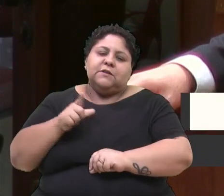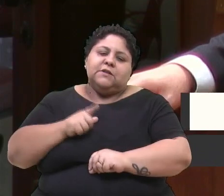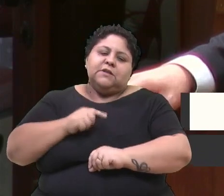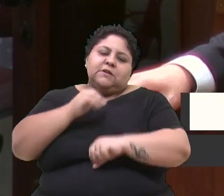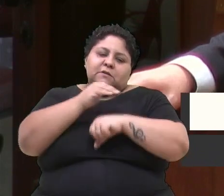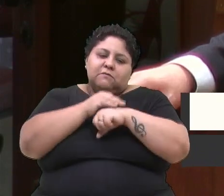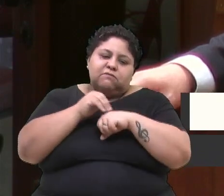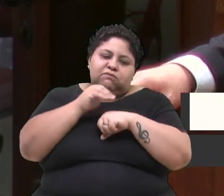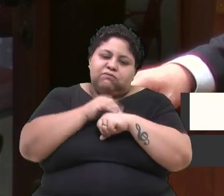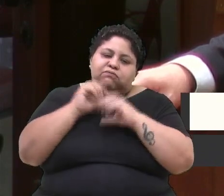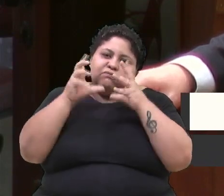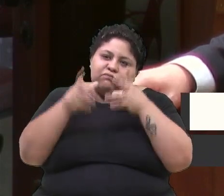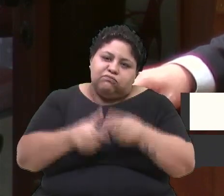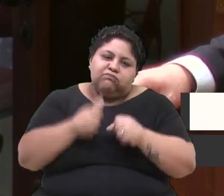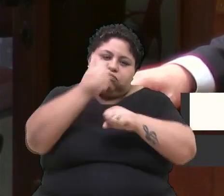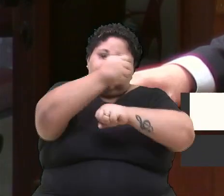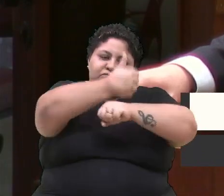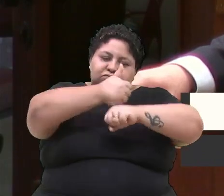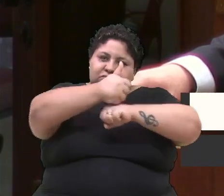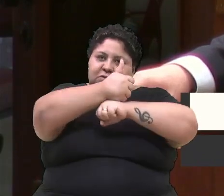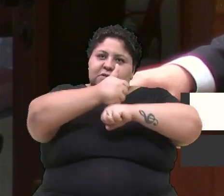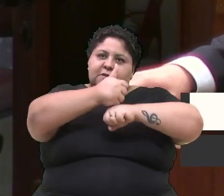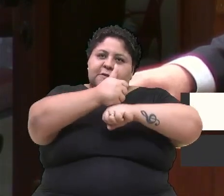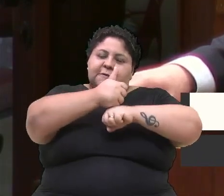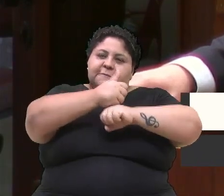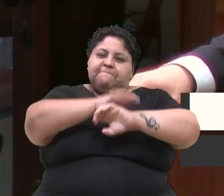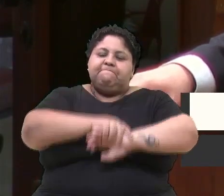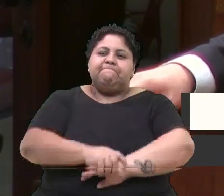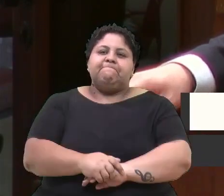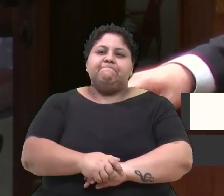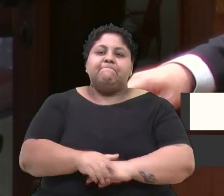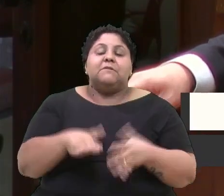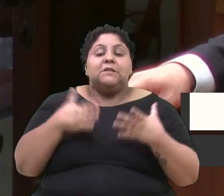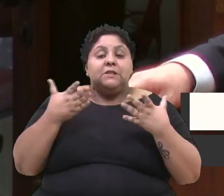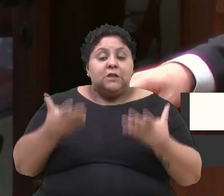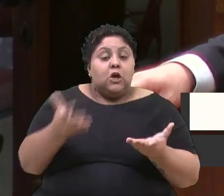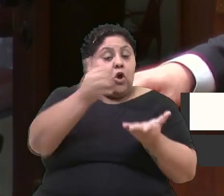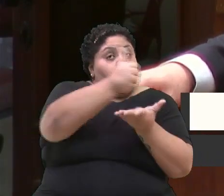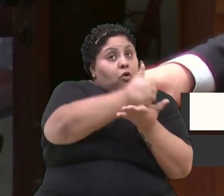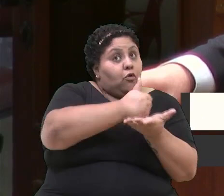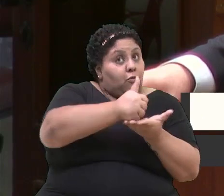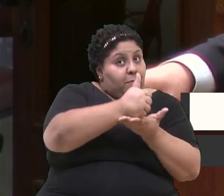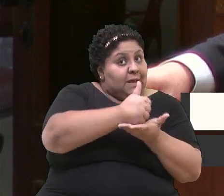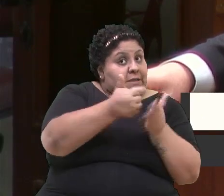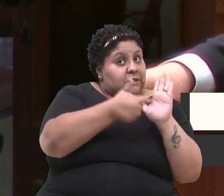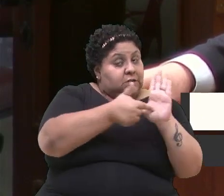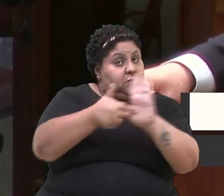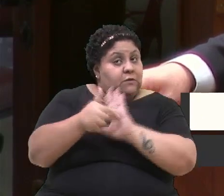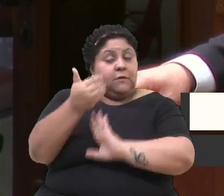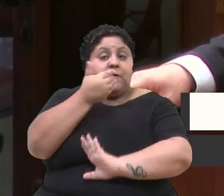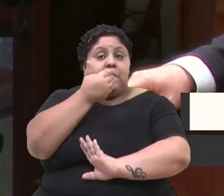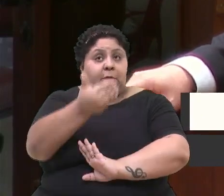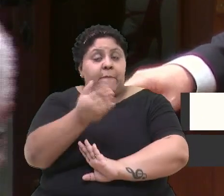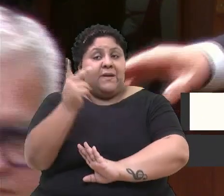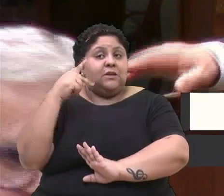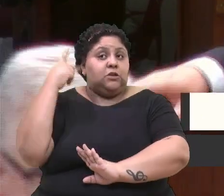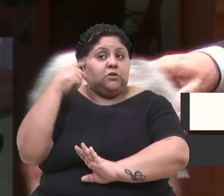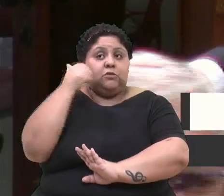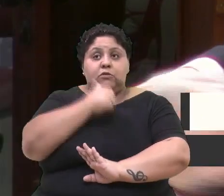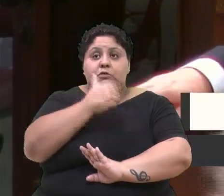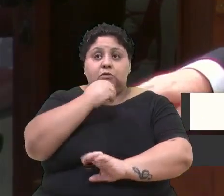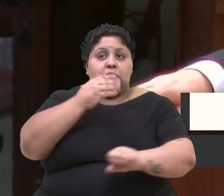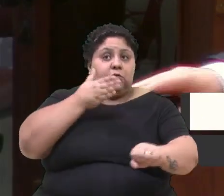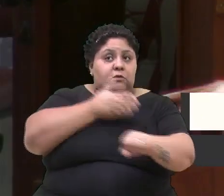esses propagandistas de laboratório. Então, com base nesse exposto, solicito aos nobres pares a aprovação